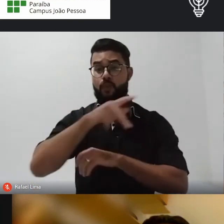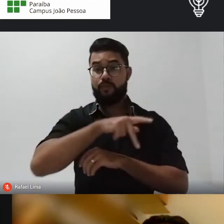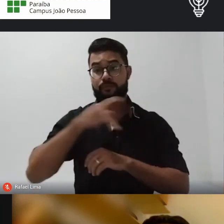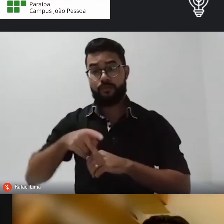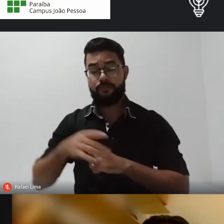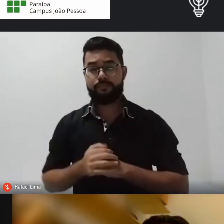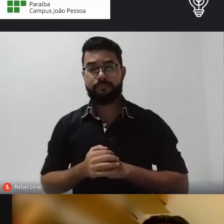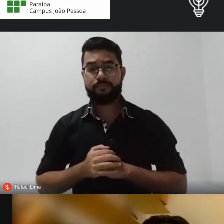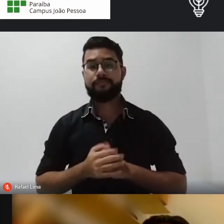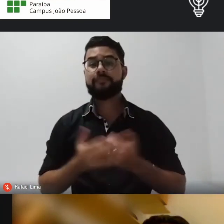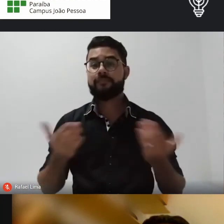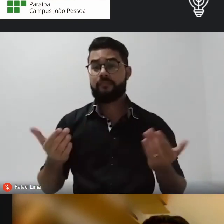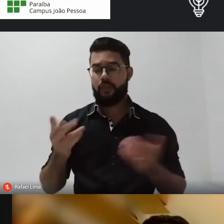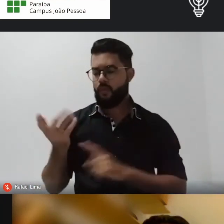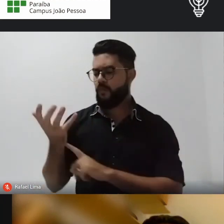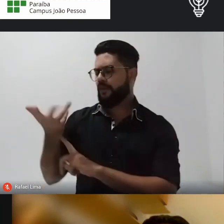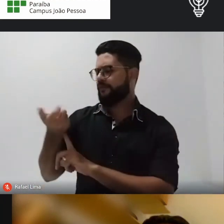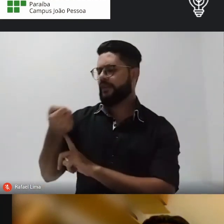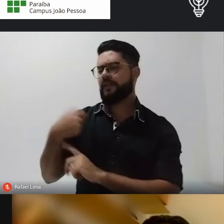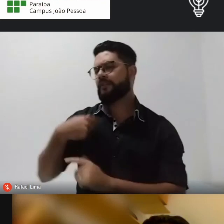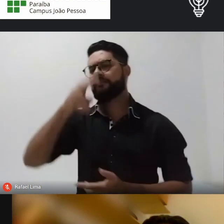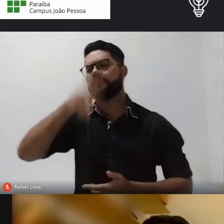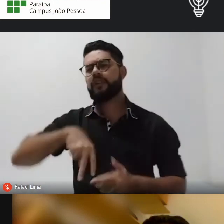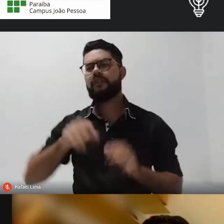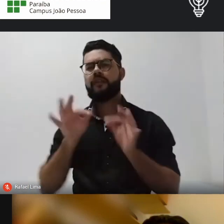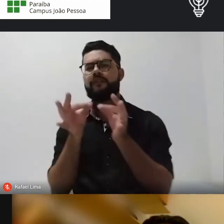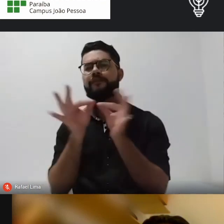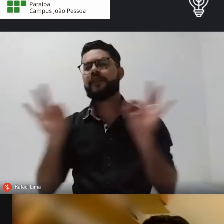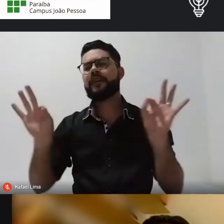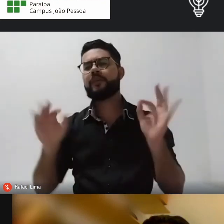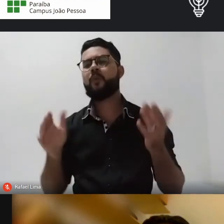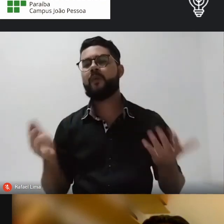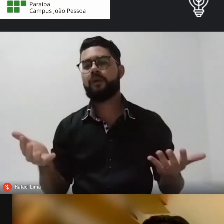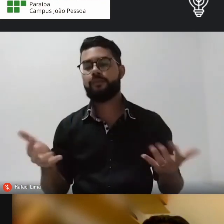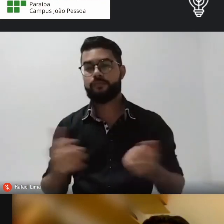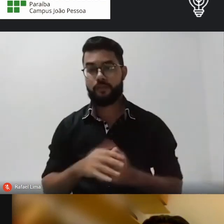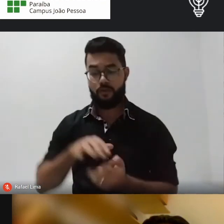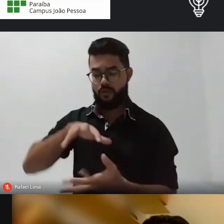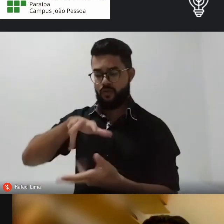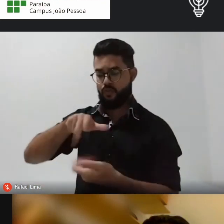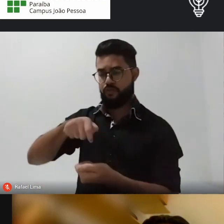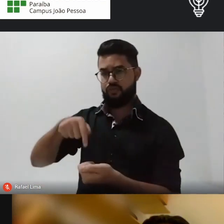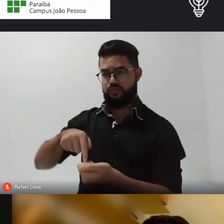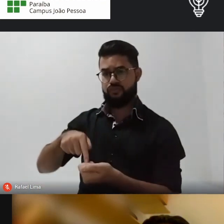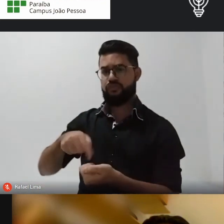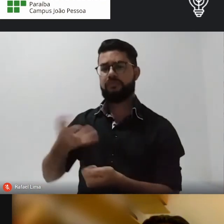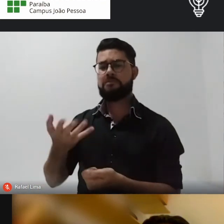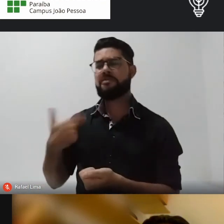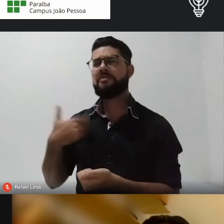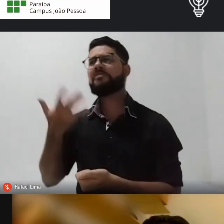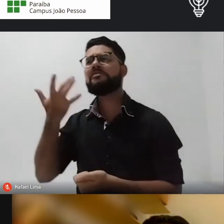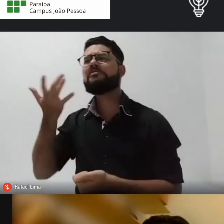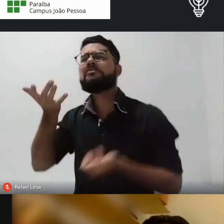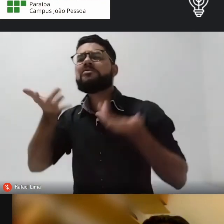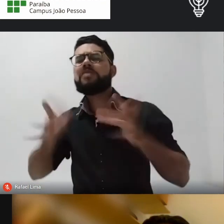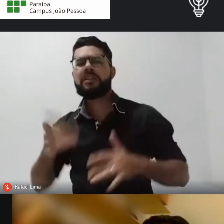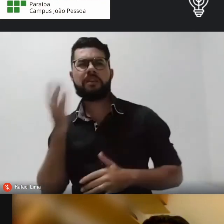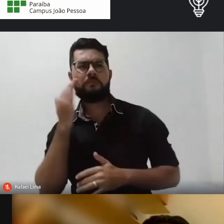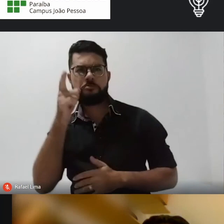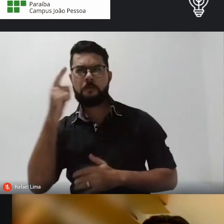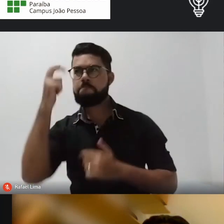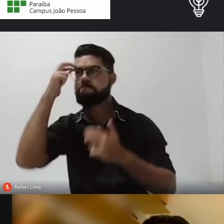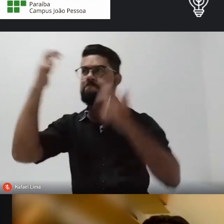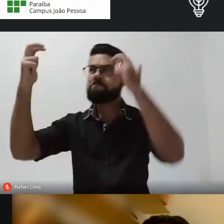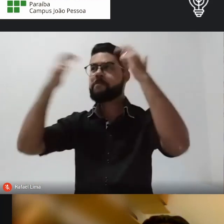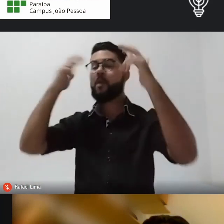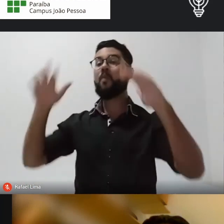ele nasceu depois que eu li a seguinte frase: o mundo, ele não quer saber o quanto você sabe, ele quer saber o